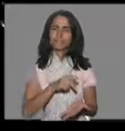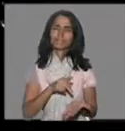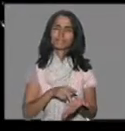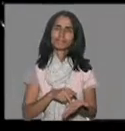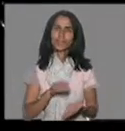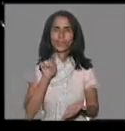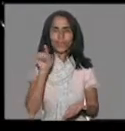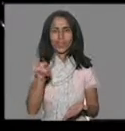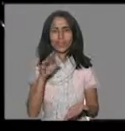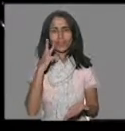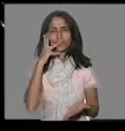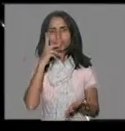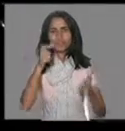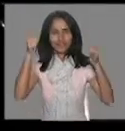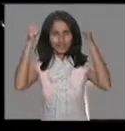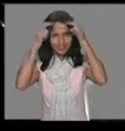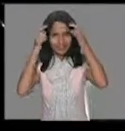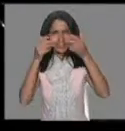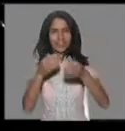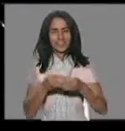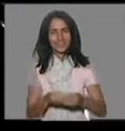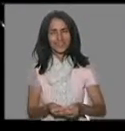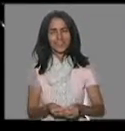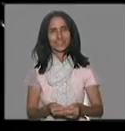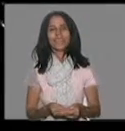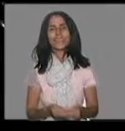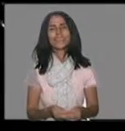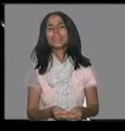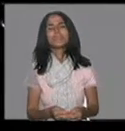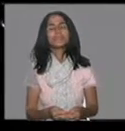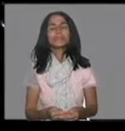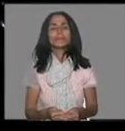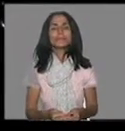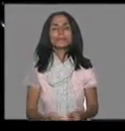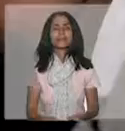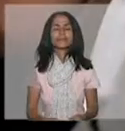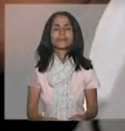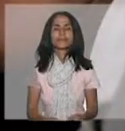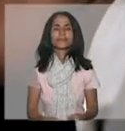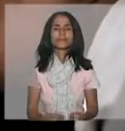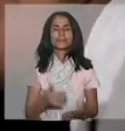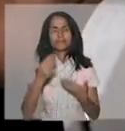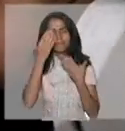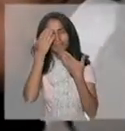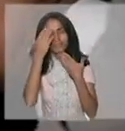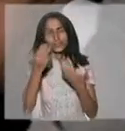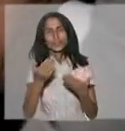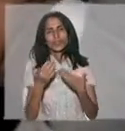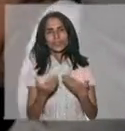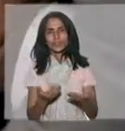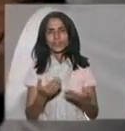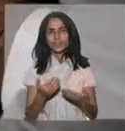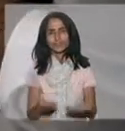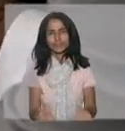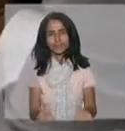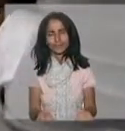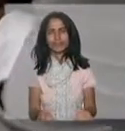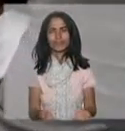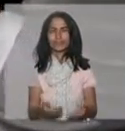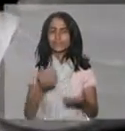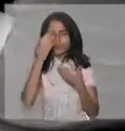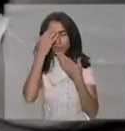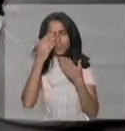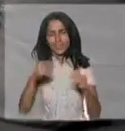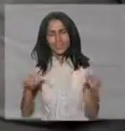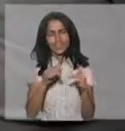você realmente é uma rainha da tamanho aqui é muito obrigado por ter vindo obrigado pelo trabalho